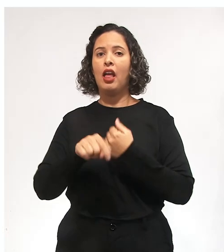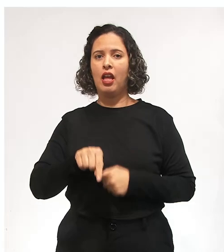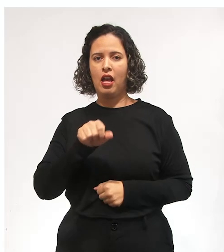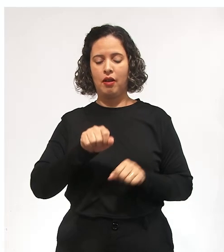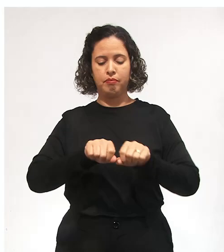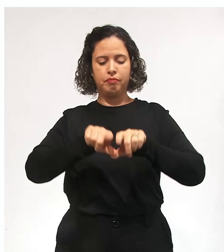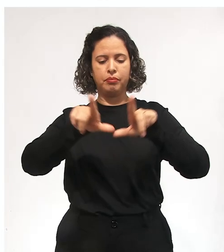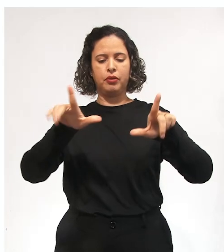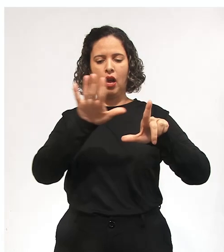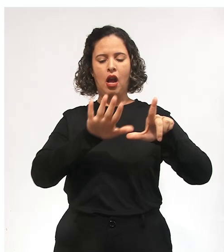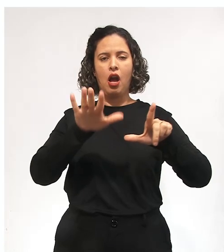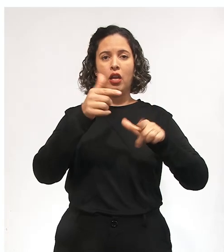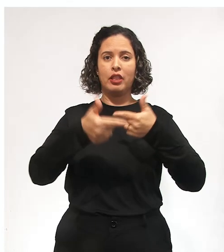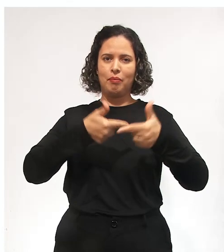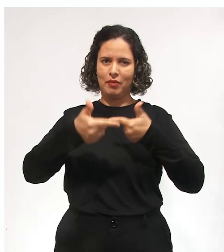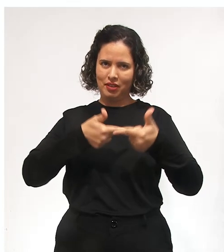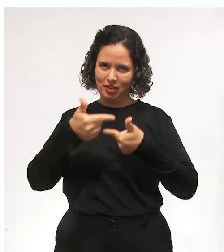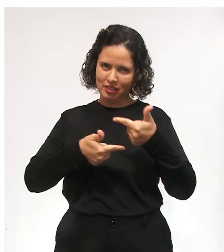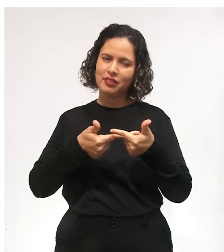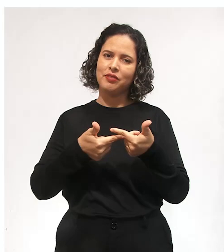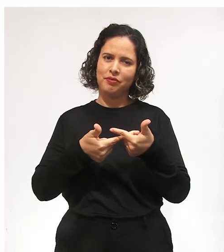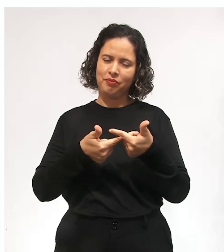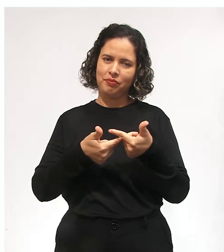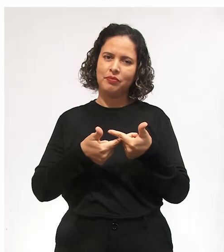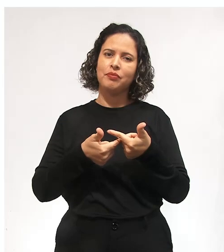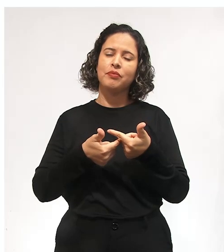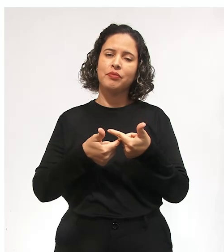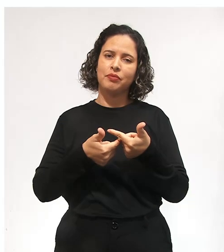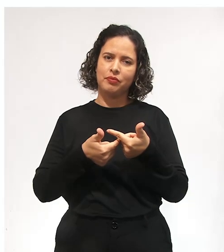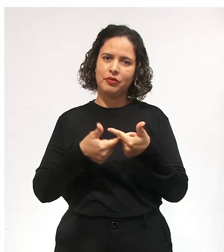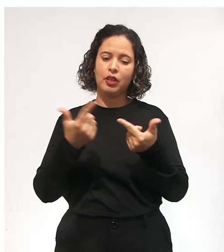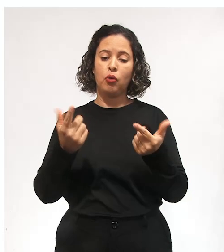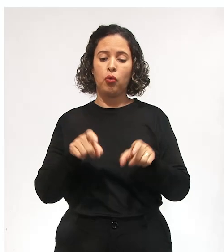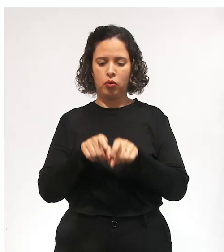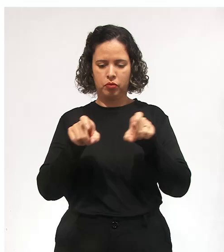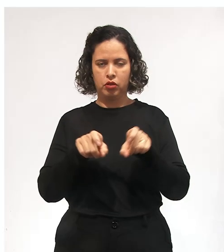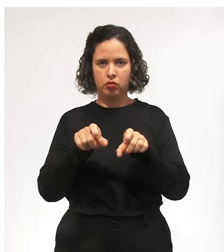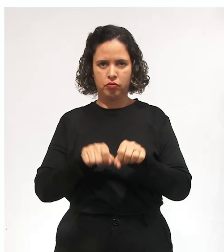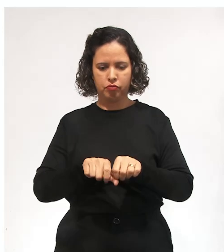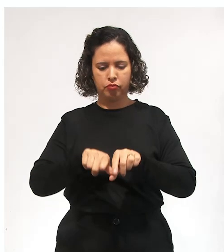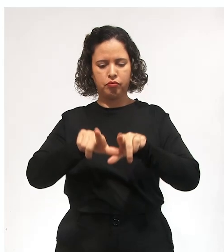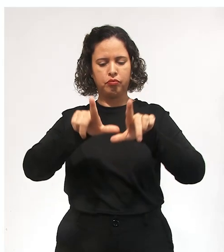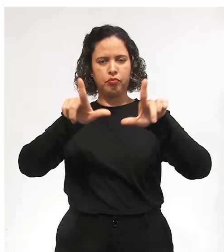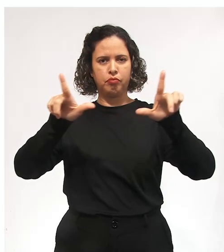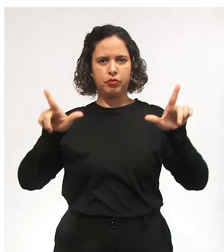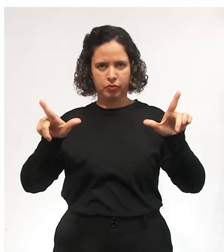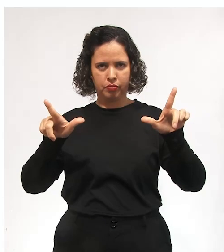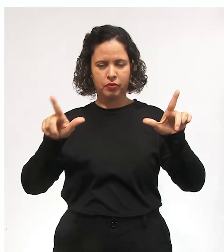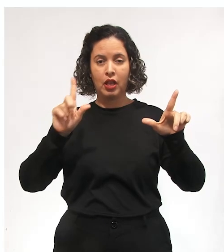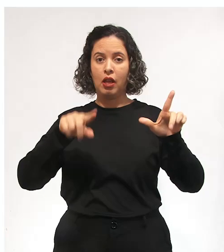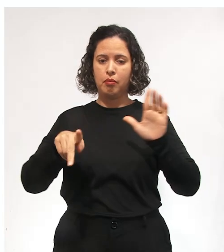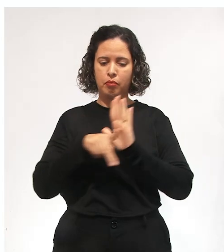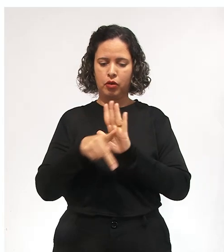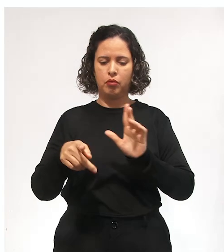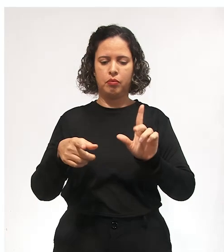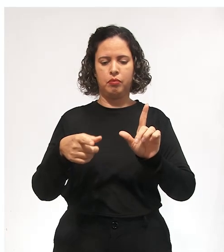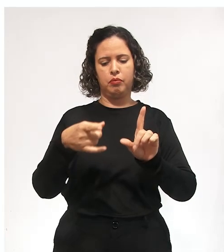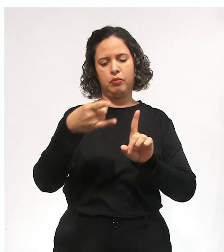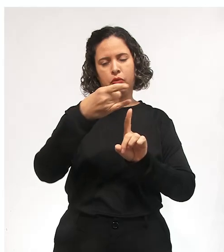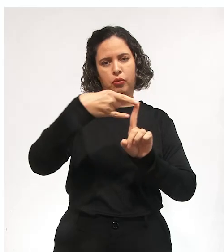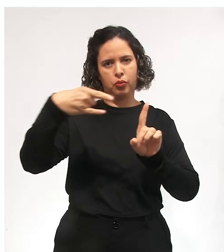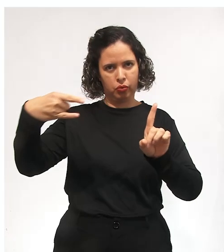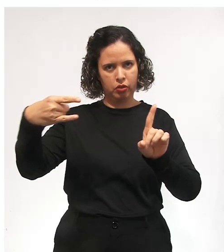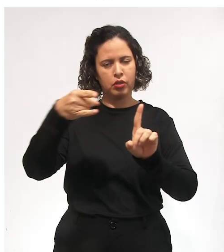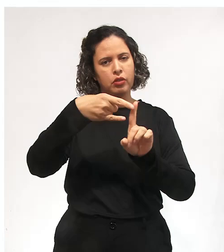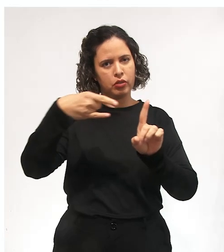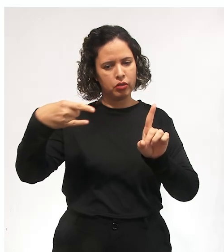trabalho. Quando a gente abre o sistema operacional, por exemplo, esse aqui que eu estou mostrando na tela, é o Windows. A gente abre a tela